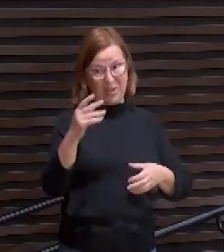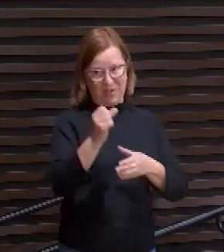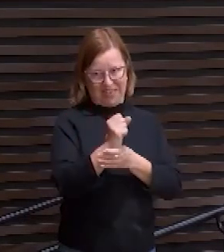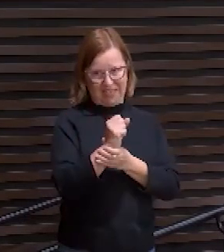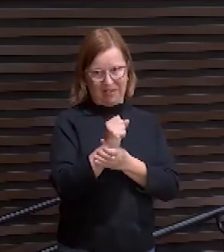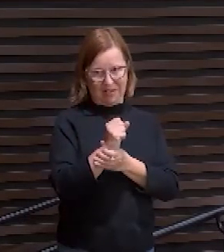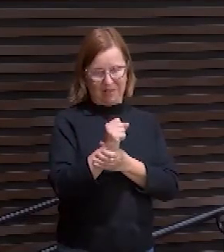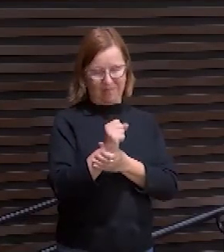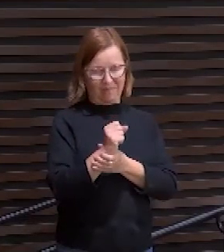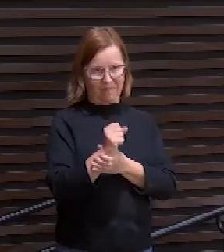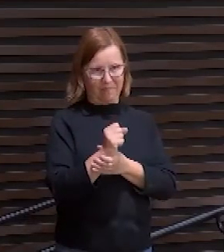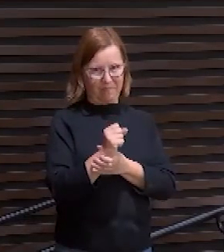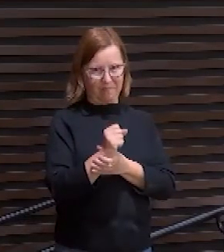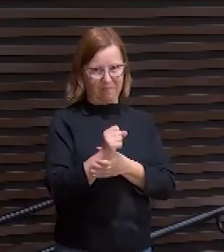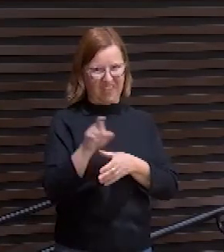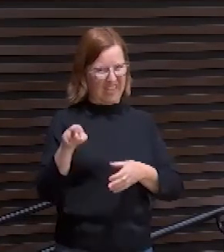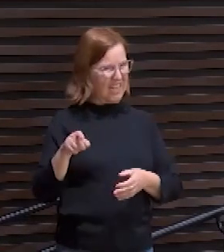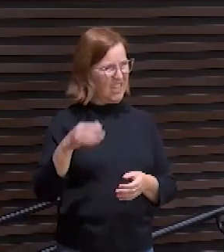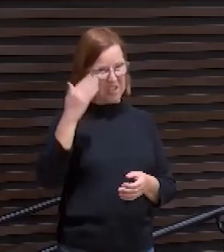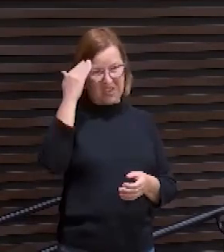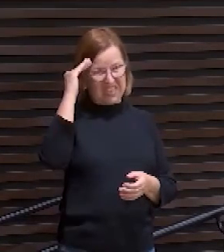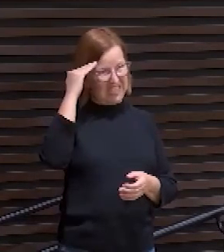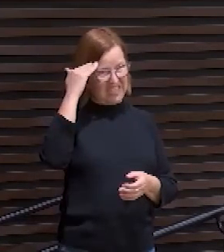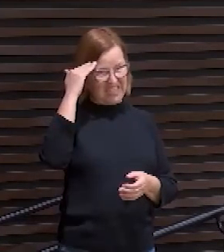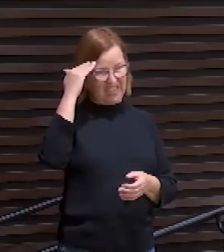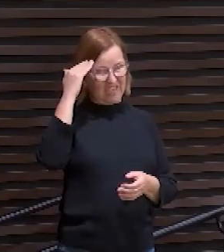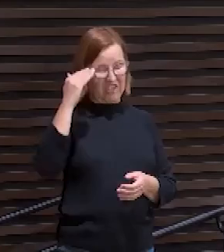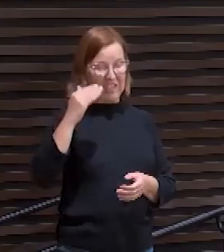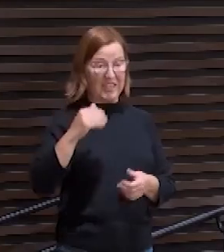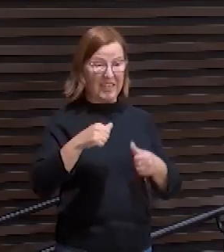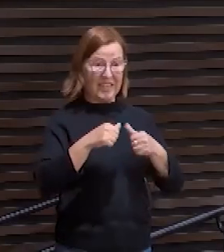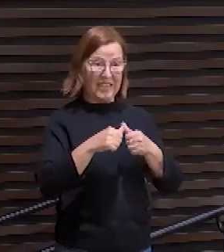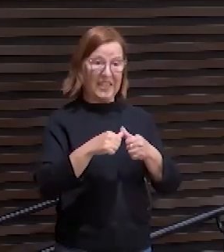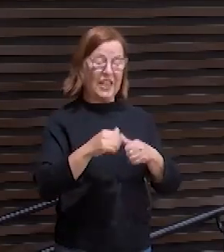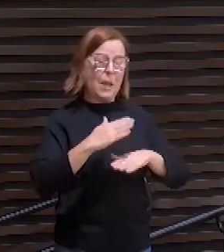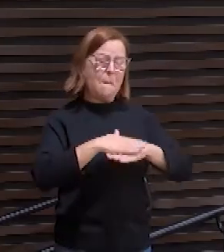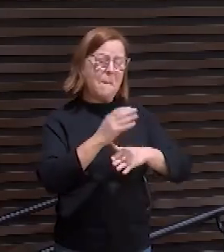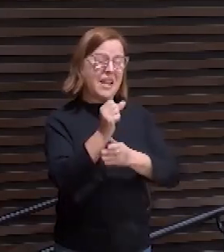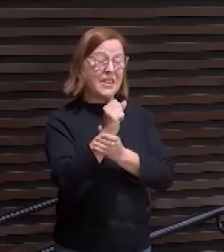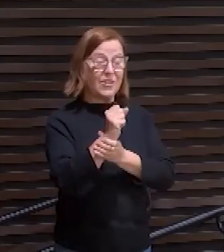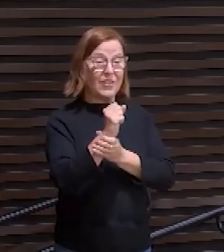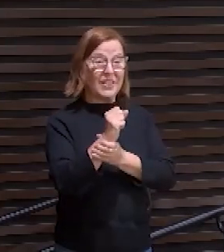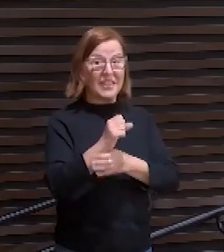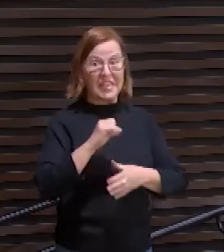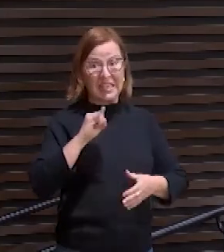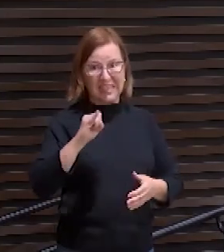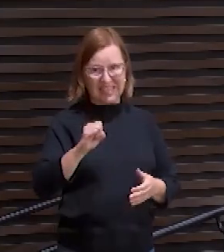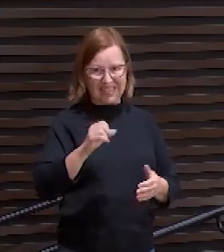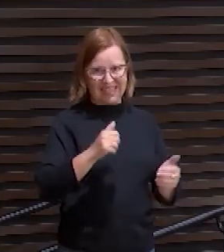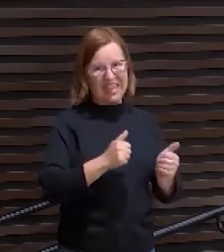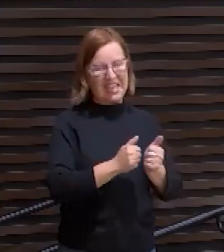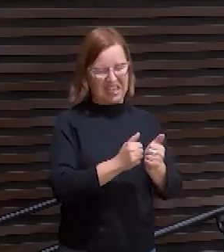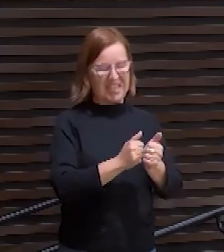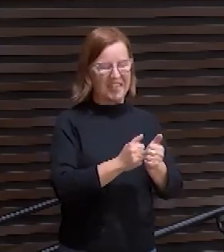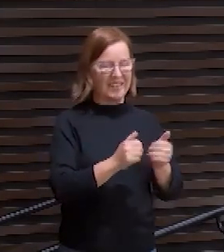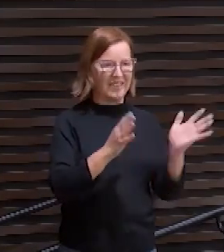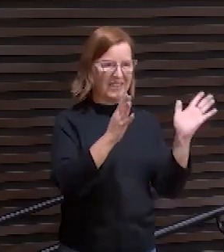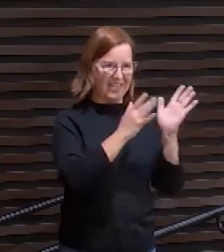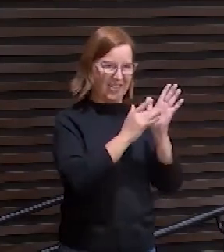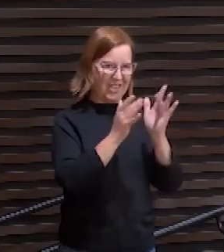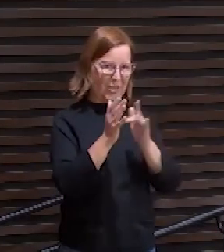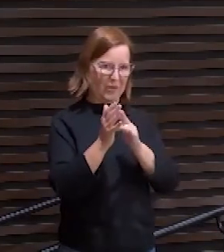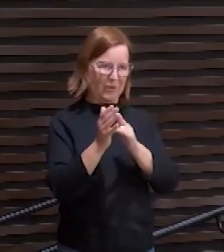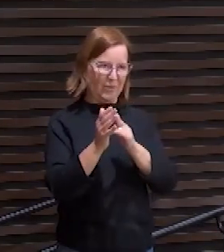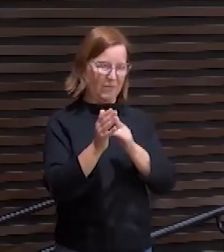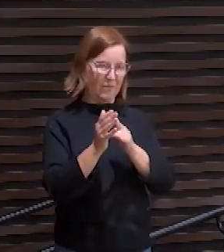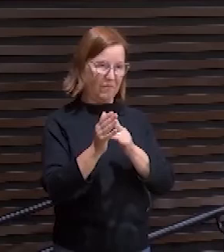não entendia que ele estaria ainda mais seguro, o quê? Se ele seguisse Jesus. E aí